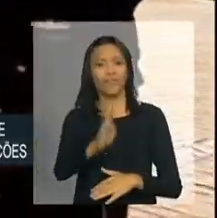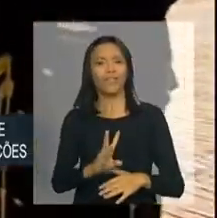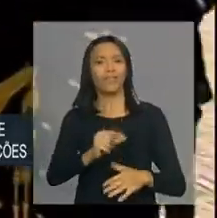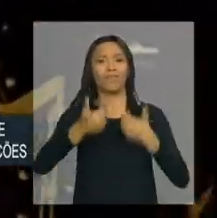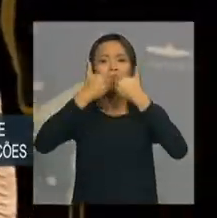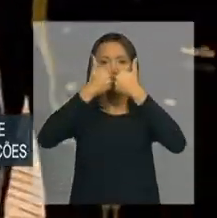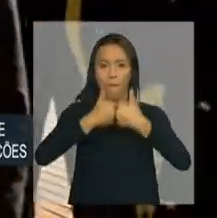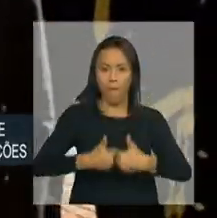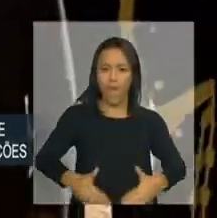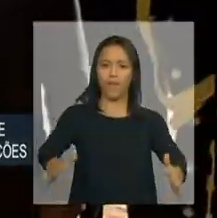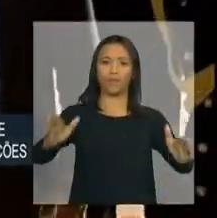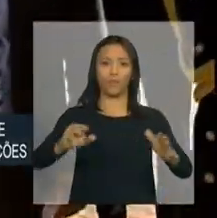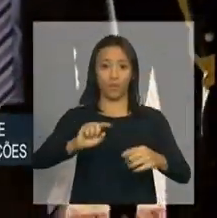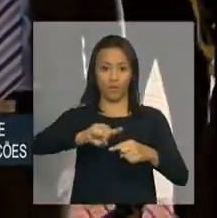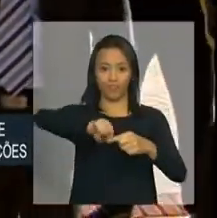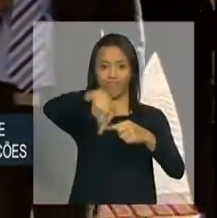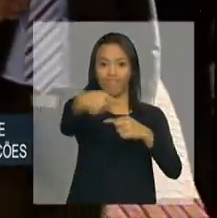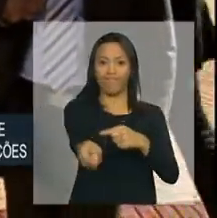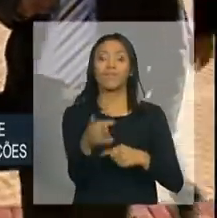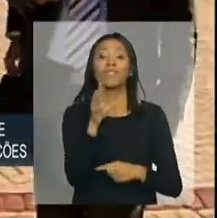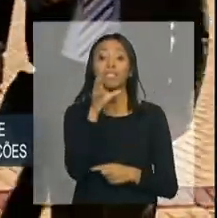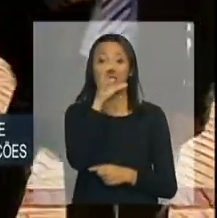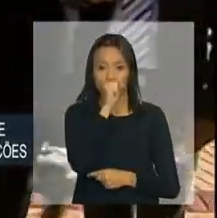confedera no próximo